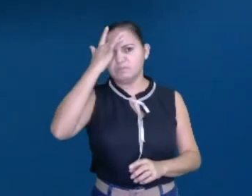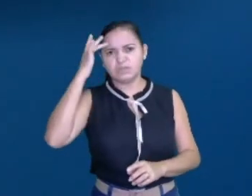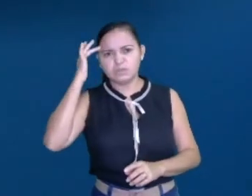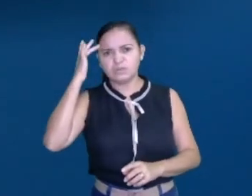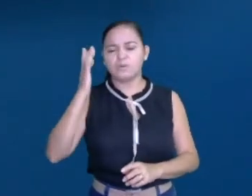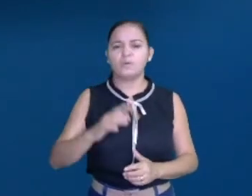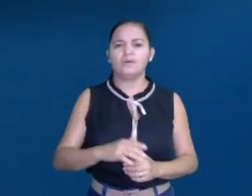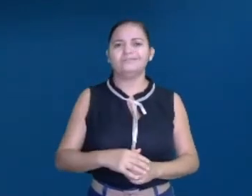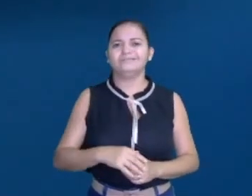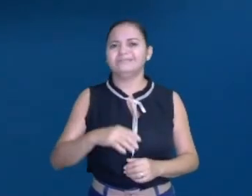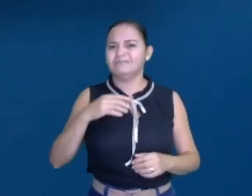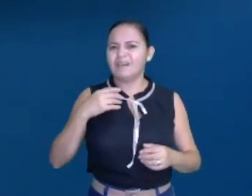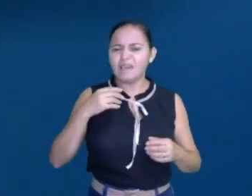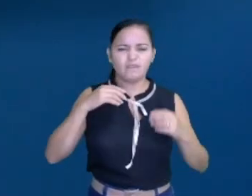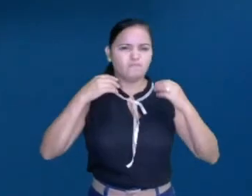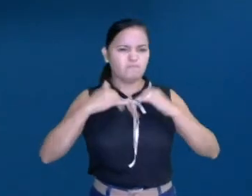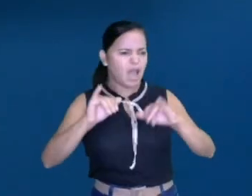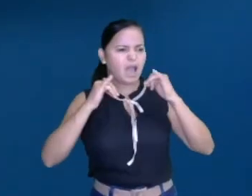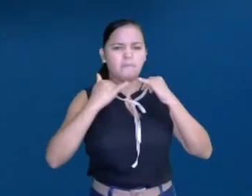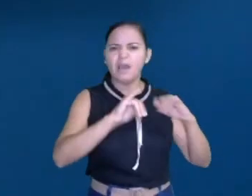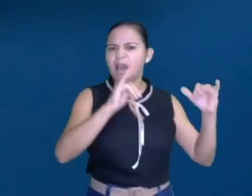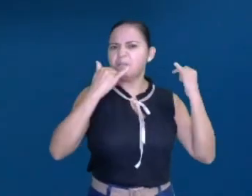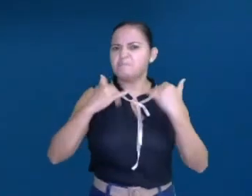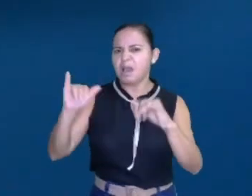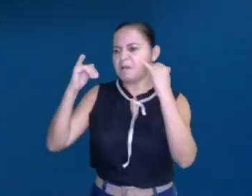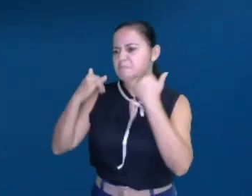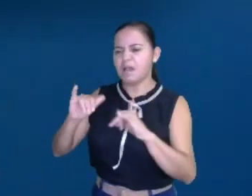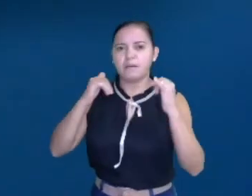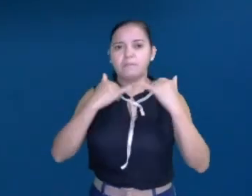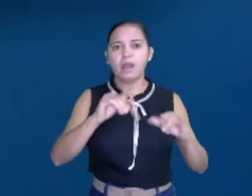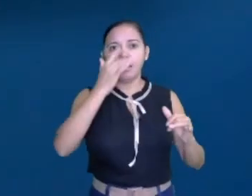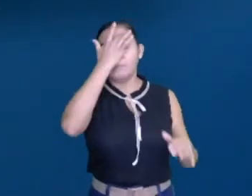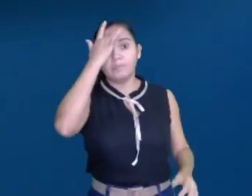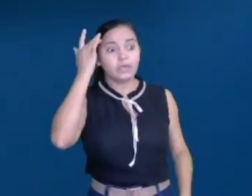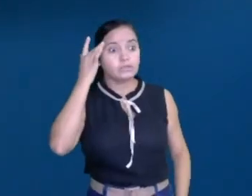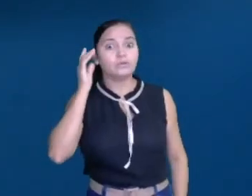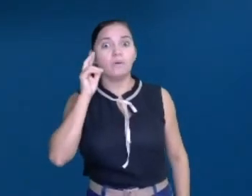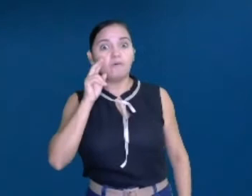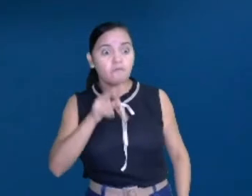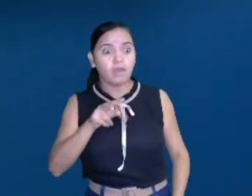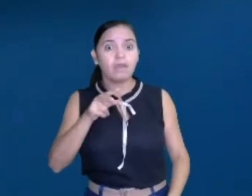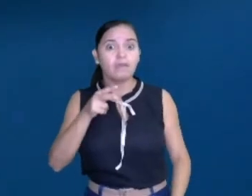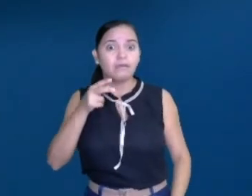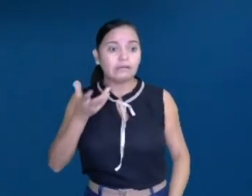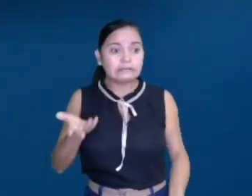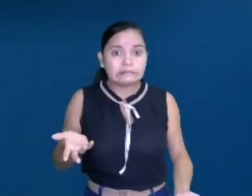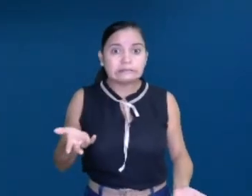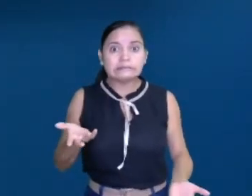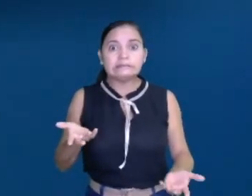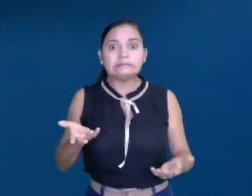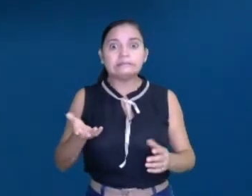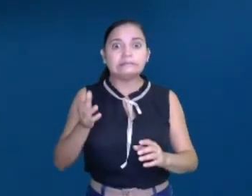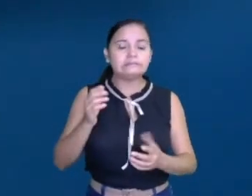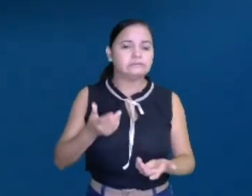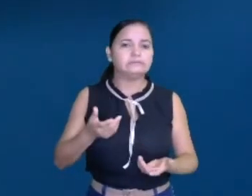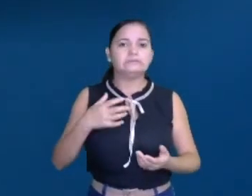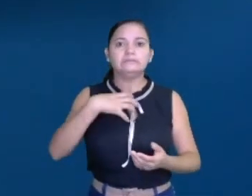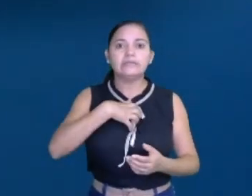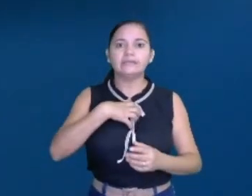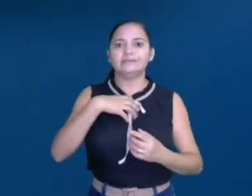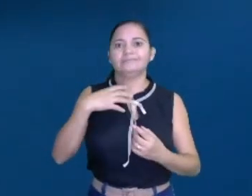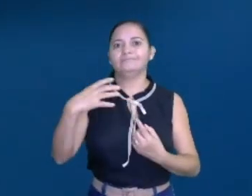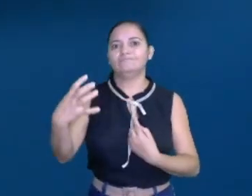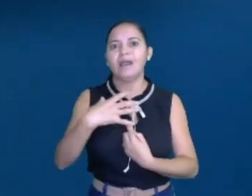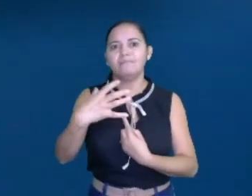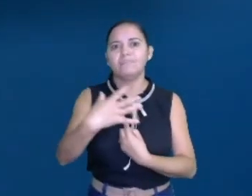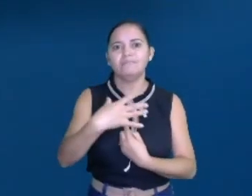informações soltadas ali naquele meio de comunicação, muitas vezes solta e muitas vezes nem verdadeira, levam